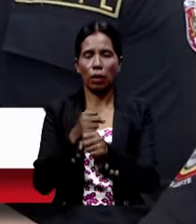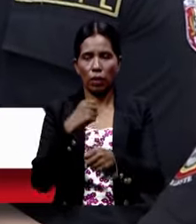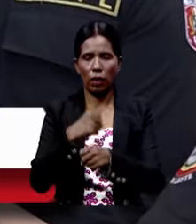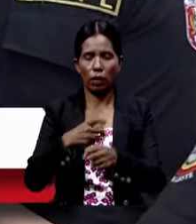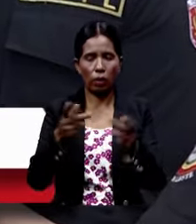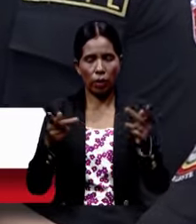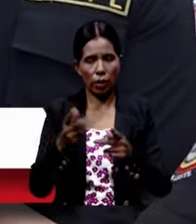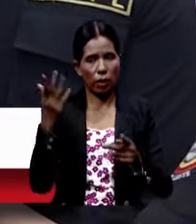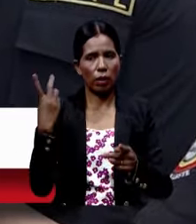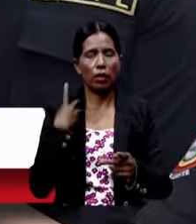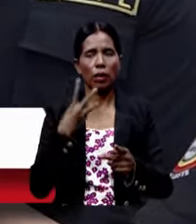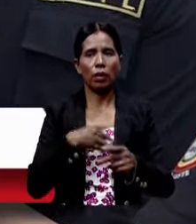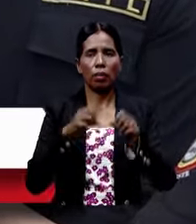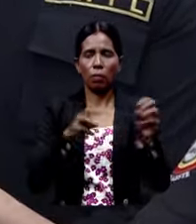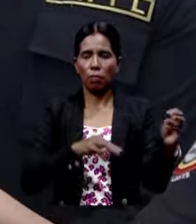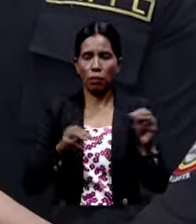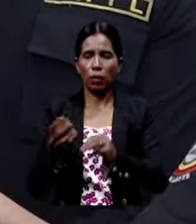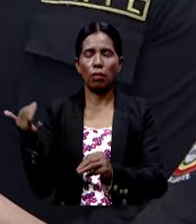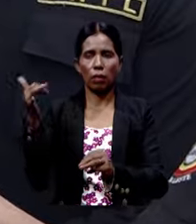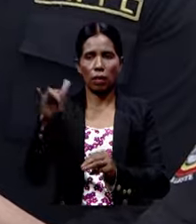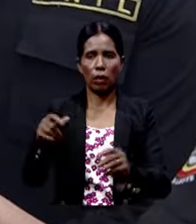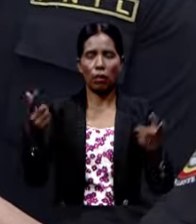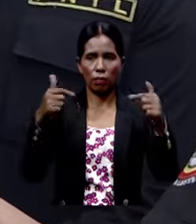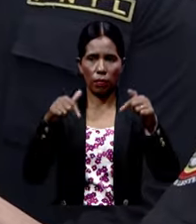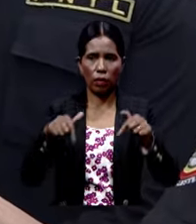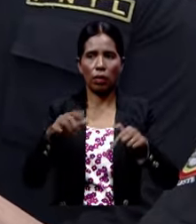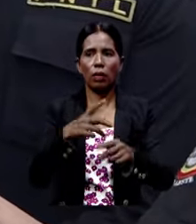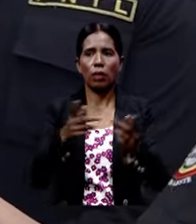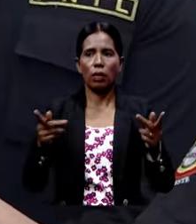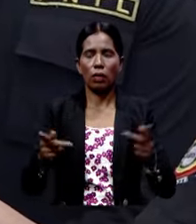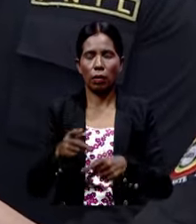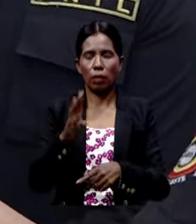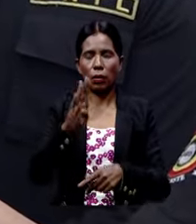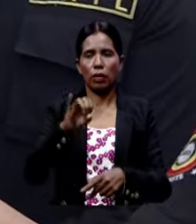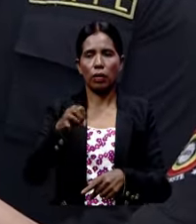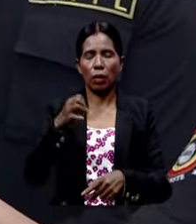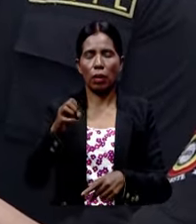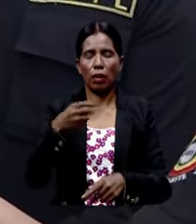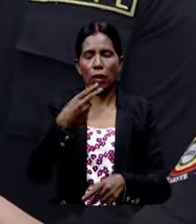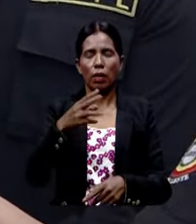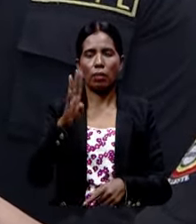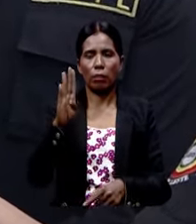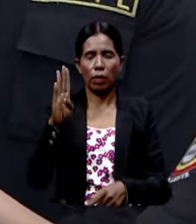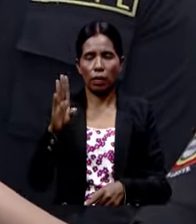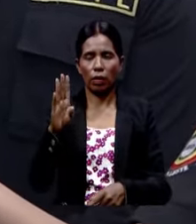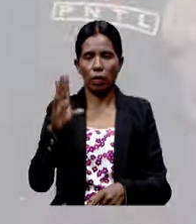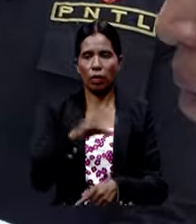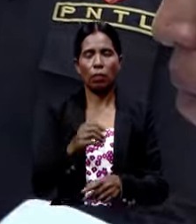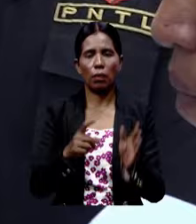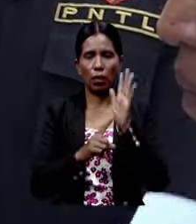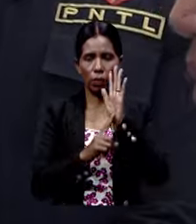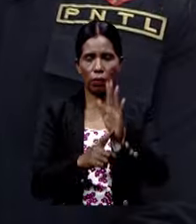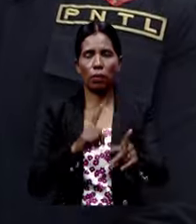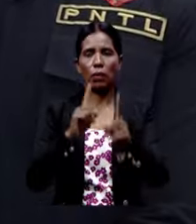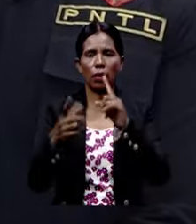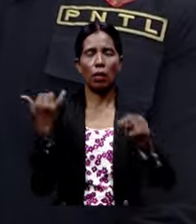ne ba e ita bele muda fal sira mai ha ia fatin bezi a bibi ne fatin luan e sira bele hato ser nia manifestação sira